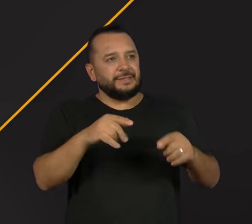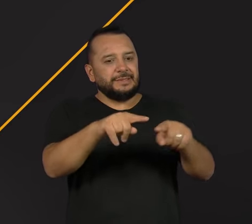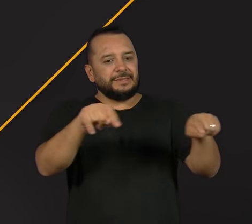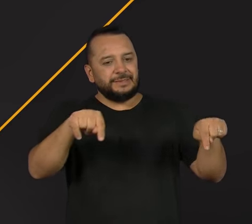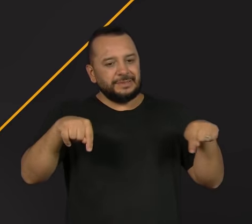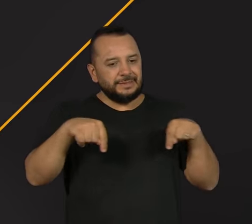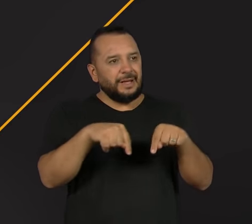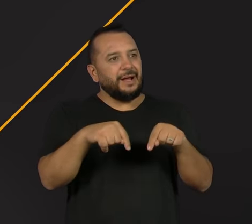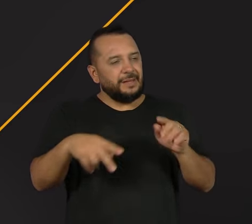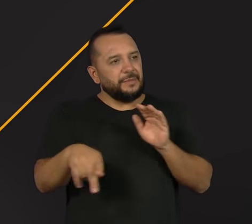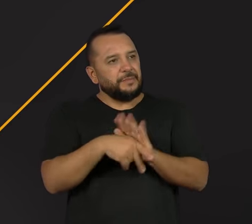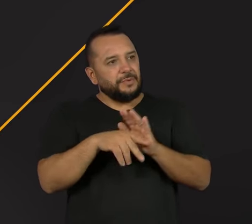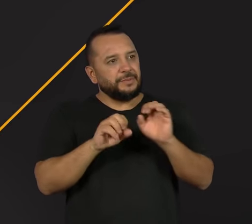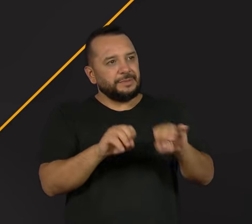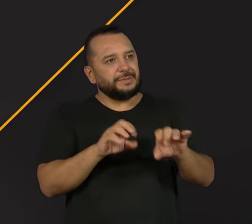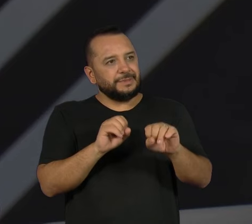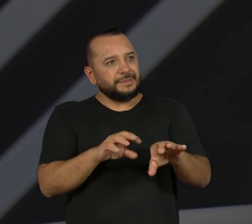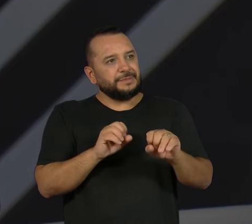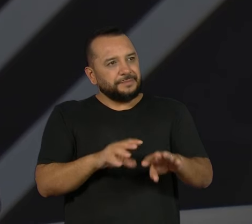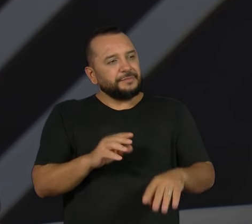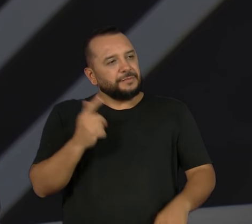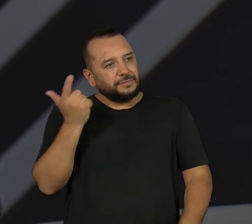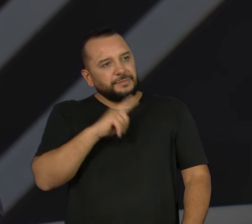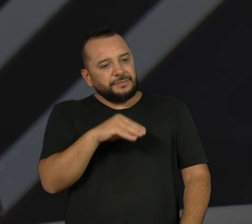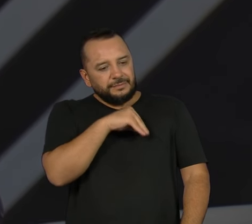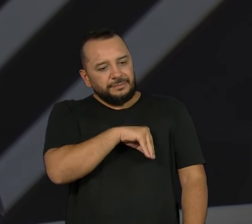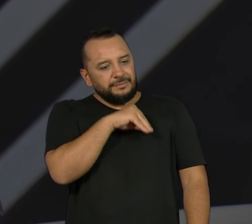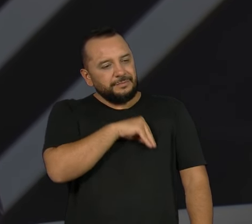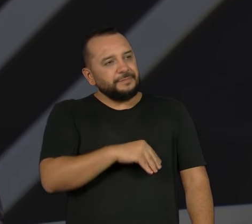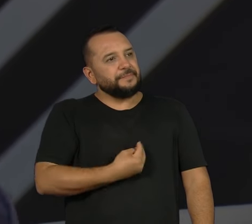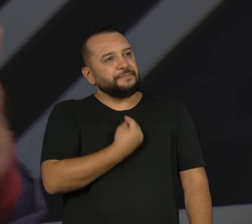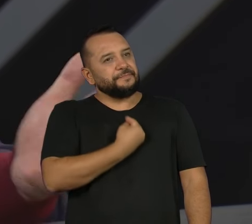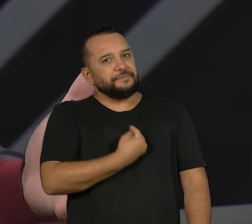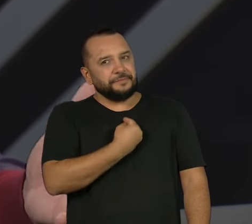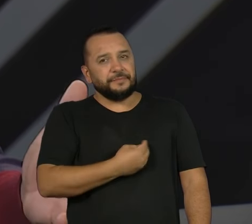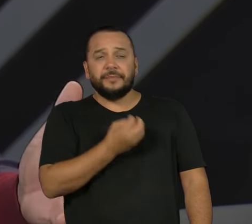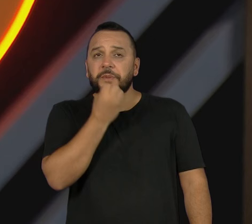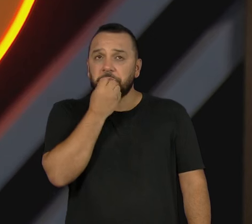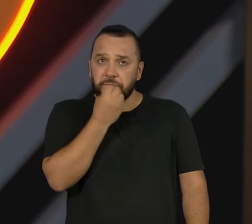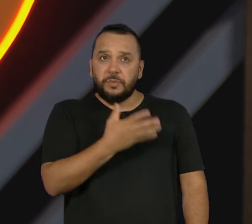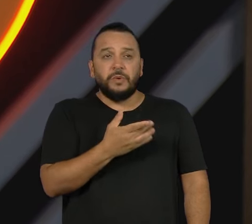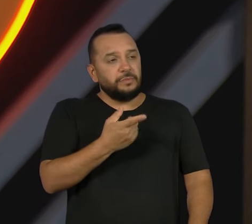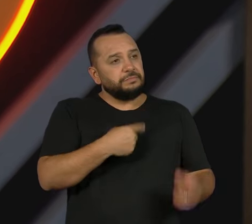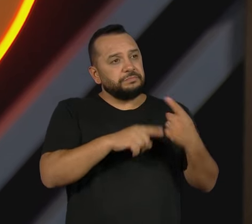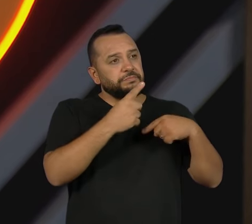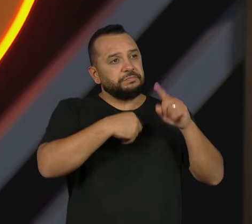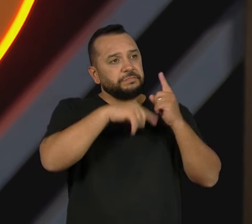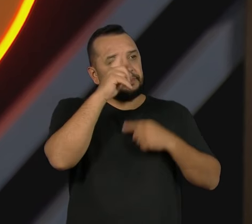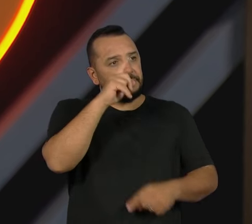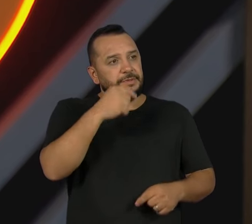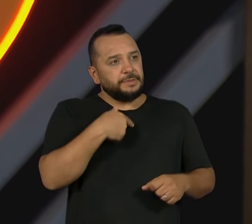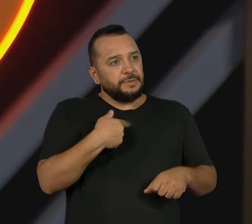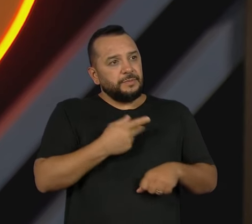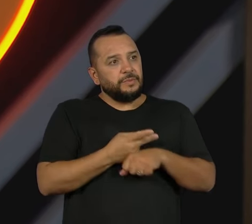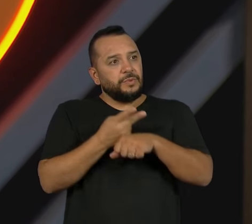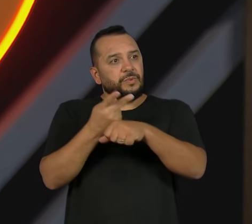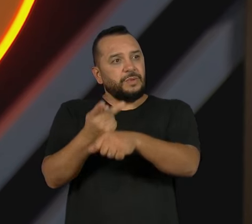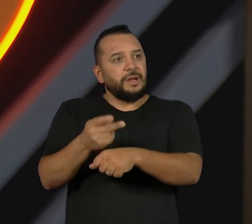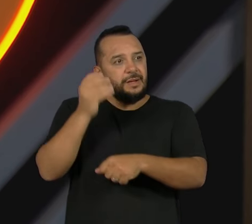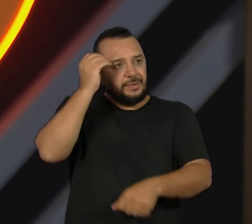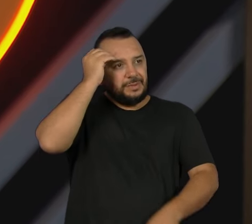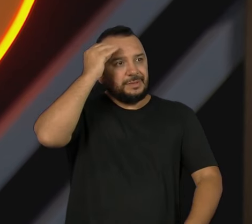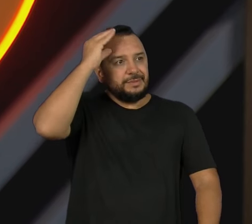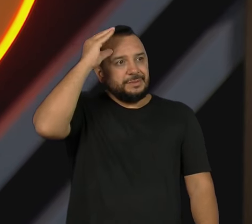Eu comecei a dar aula para sobreviver. E isso fez muito sucesso. Eu fui procurar um monte de